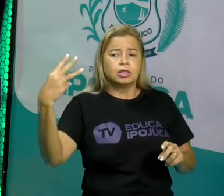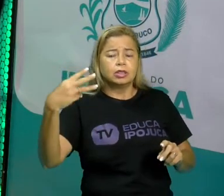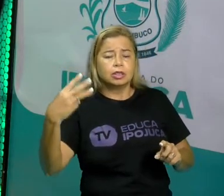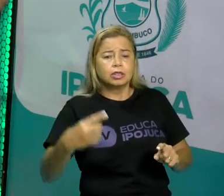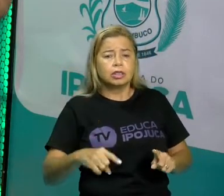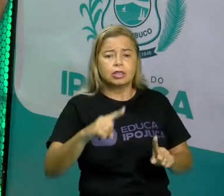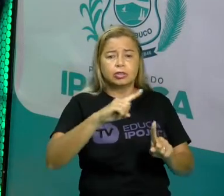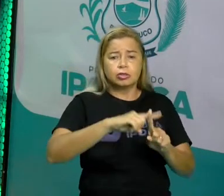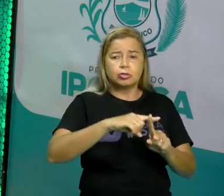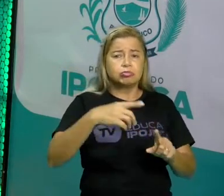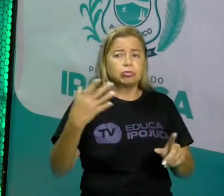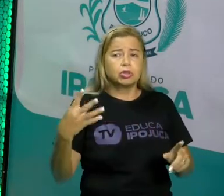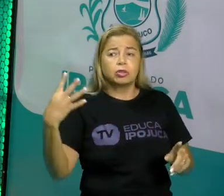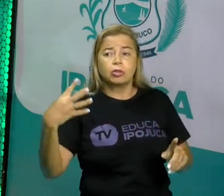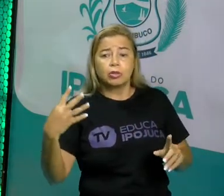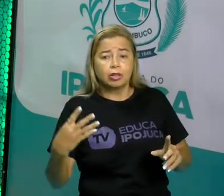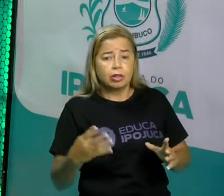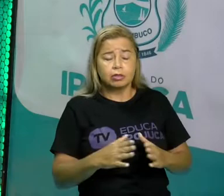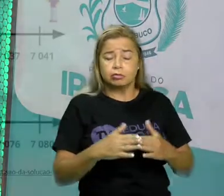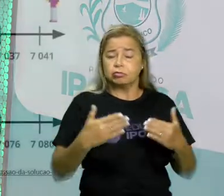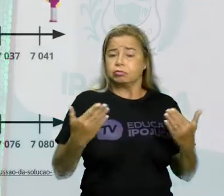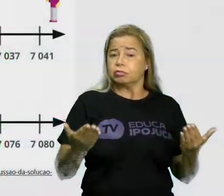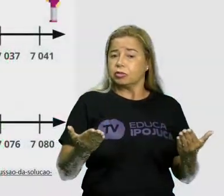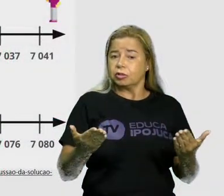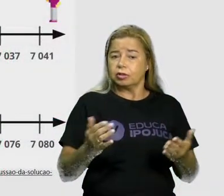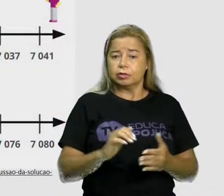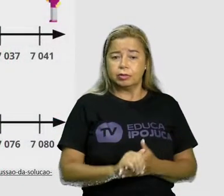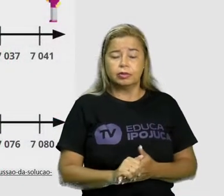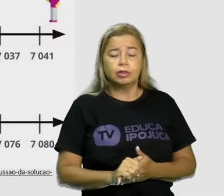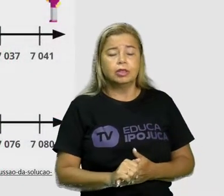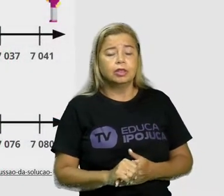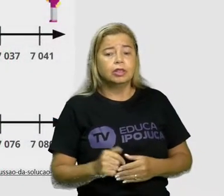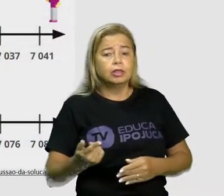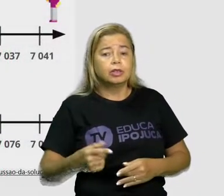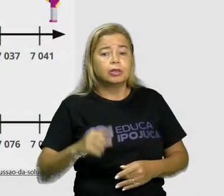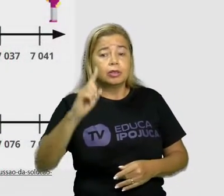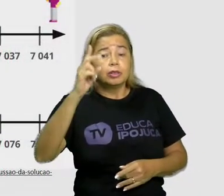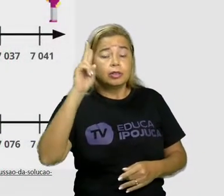em 4. Vamos ver nossa segunda reta. Ó,